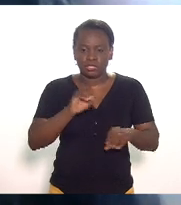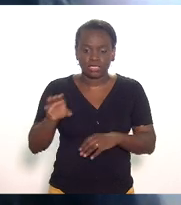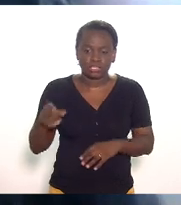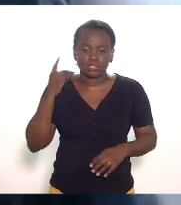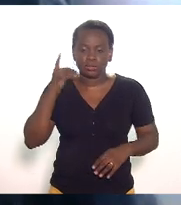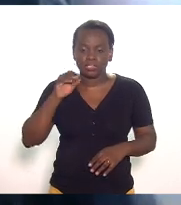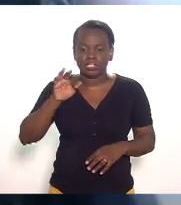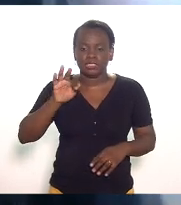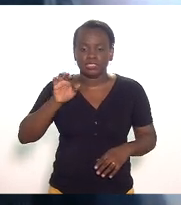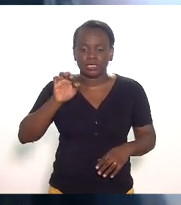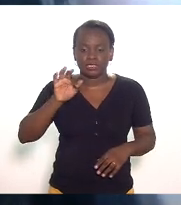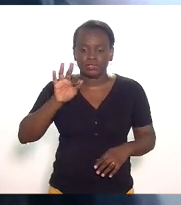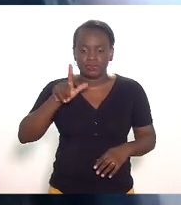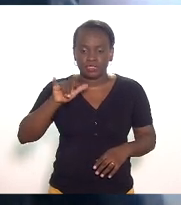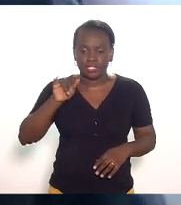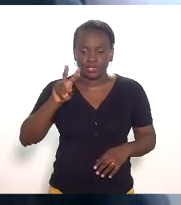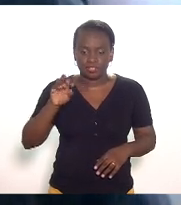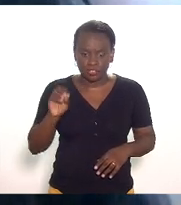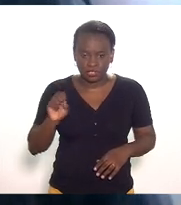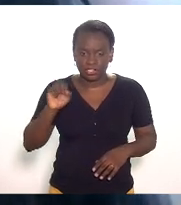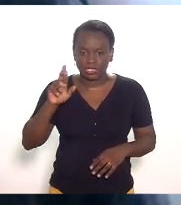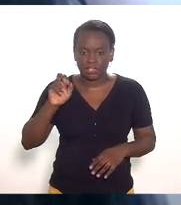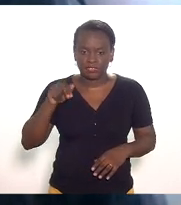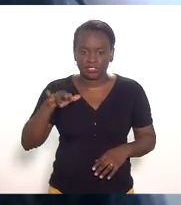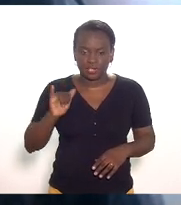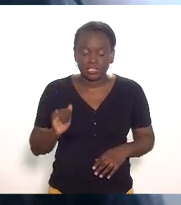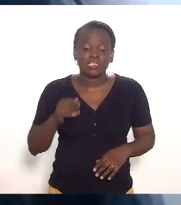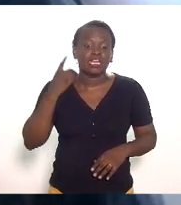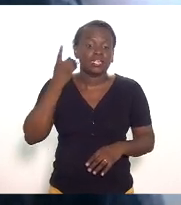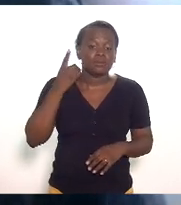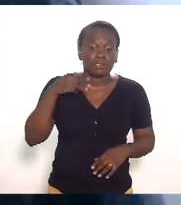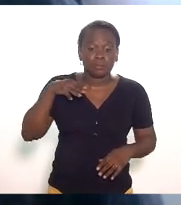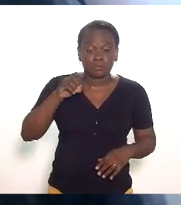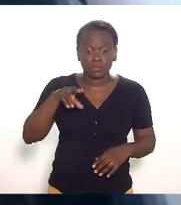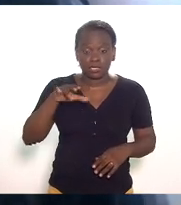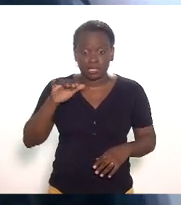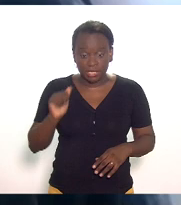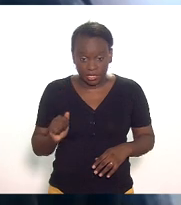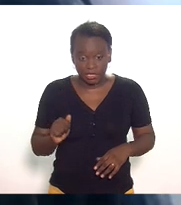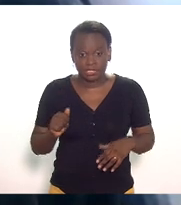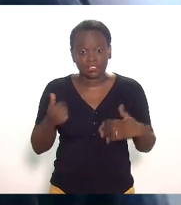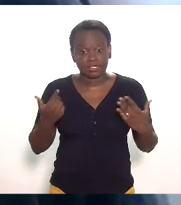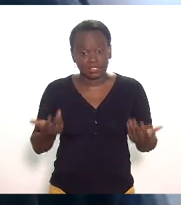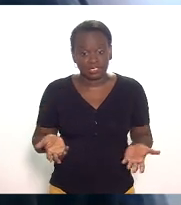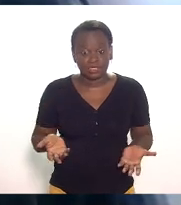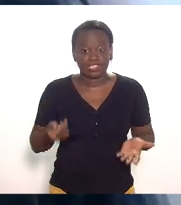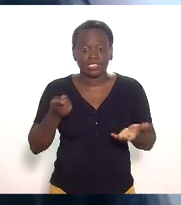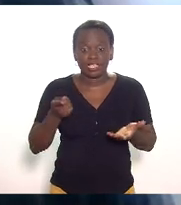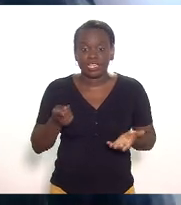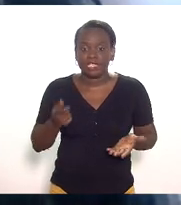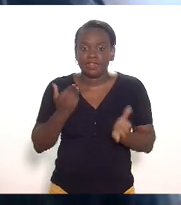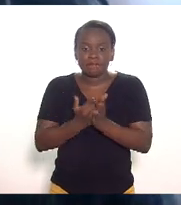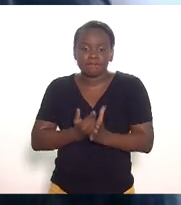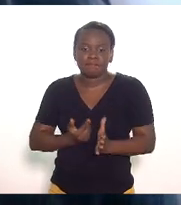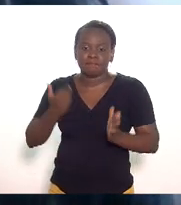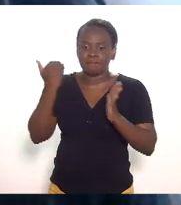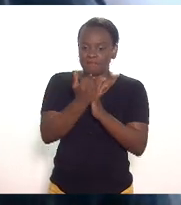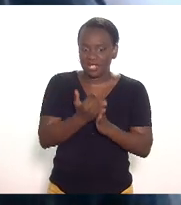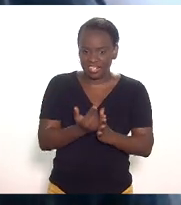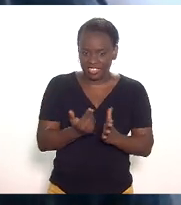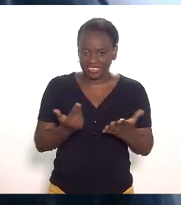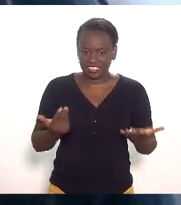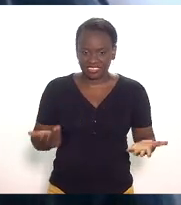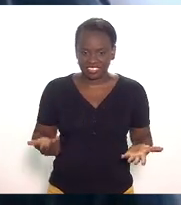deputado Flávio Serafini, a deputada Mônica Francisco, para variar, extrapolou